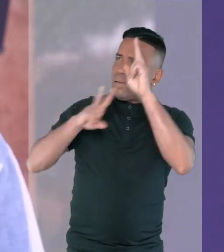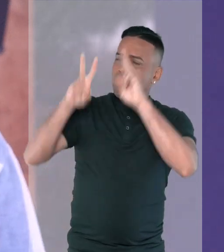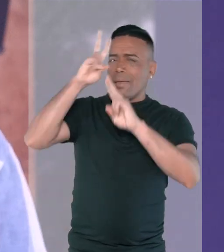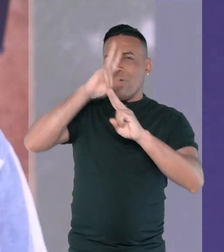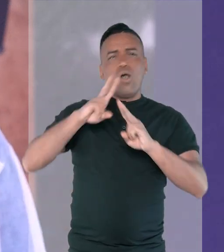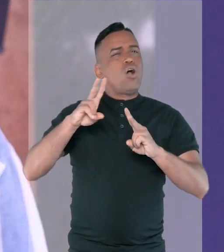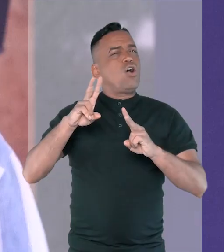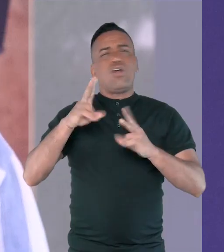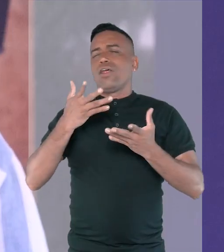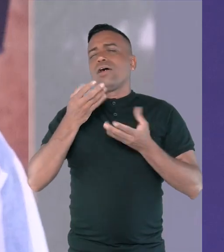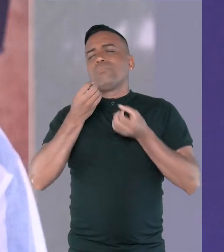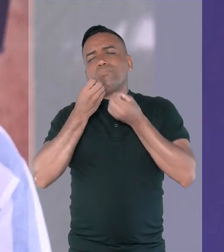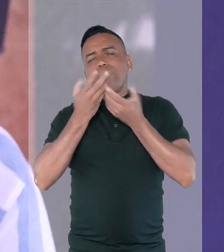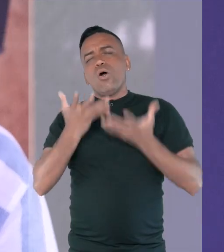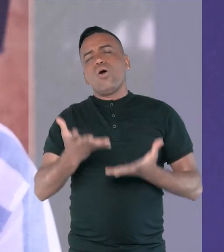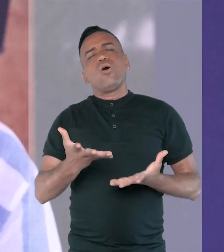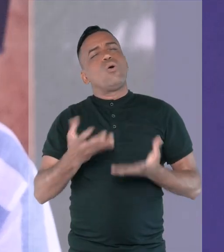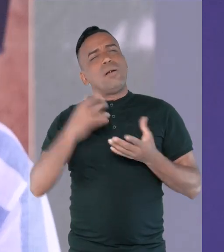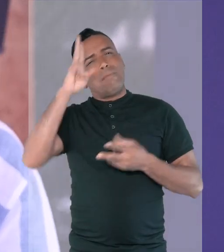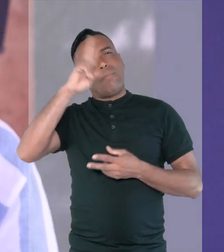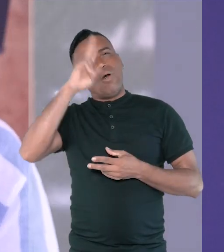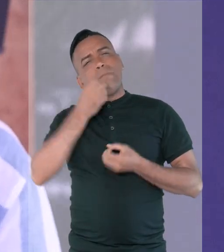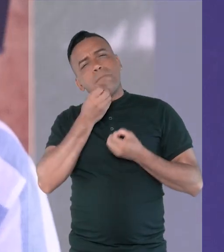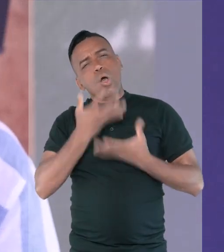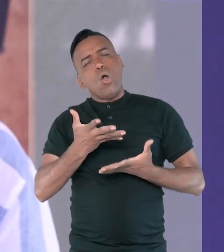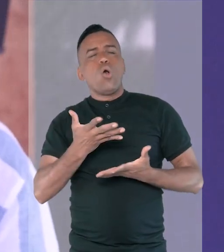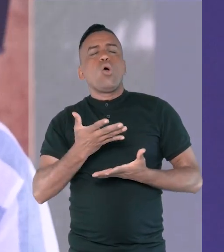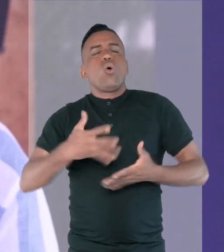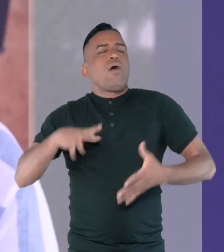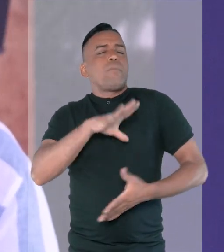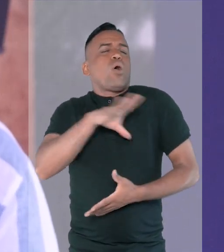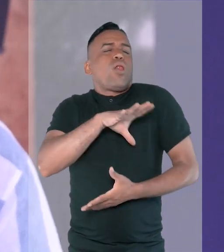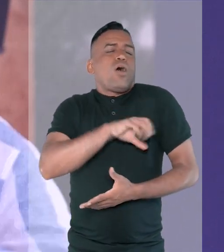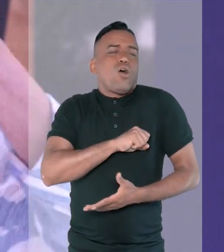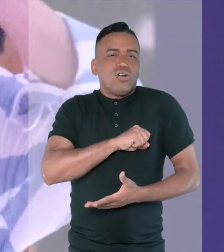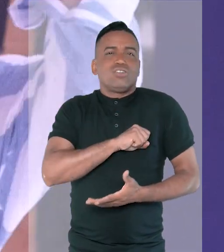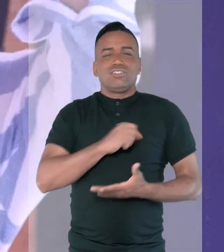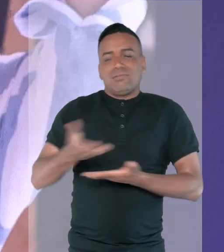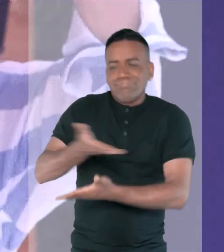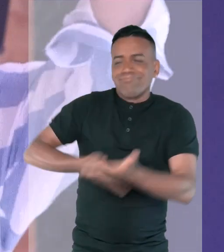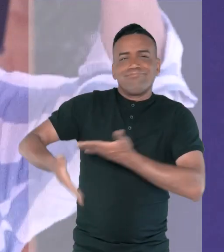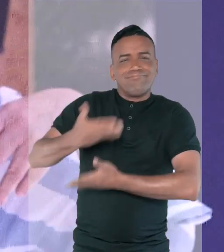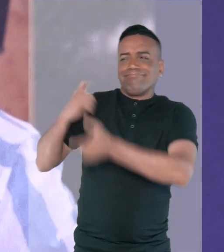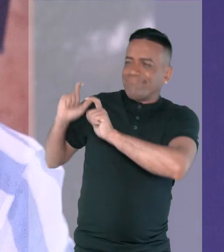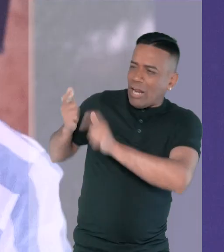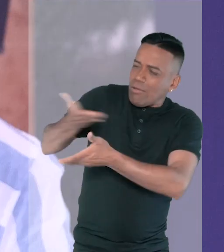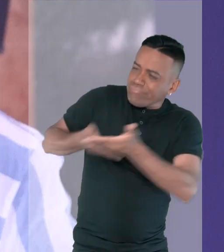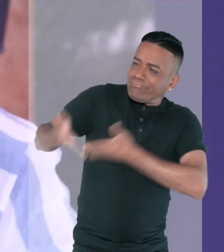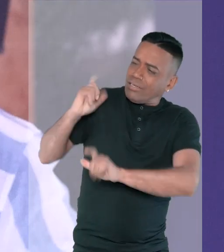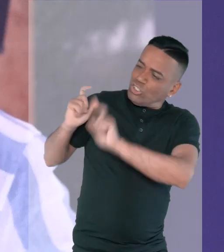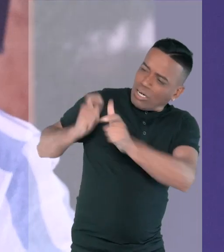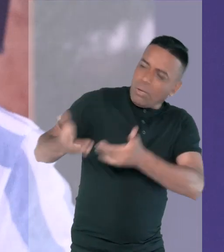herança de uma memória grata, amorosa, né? É isso que fica e passa de geração para